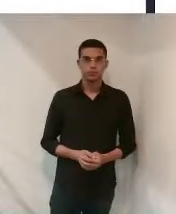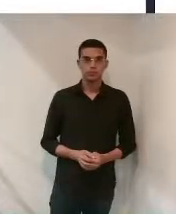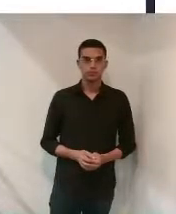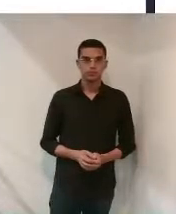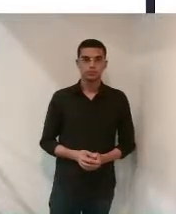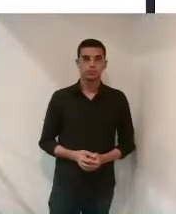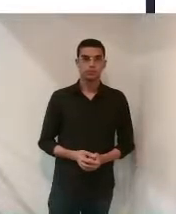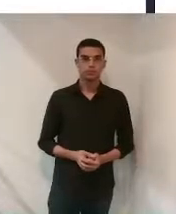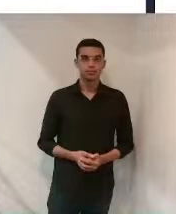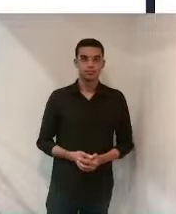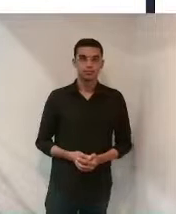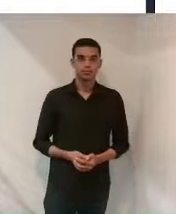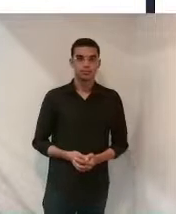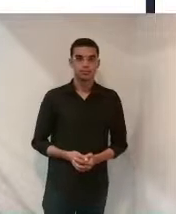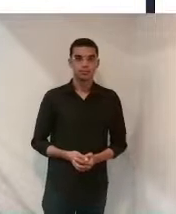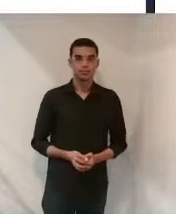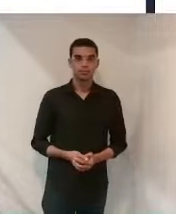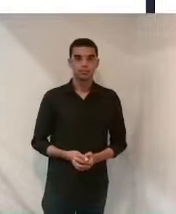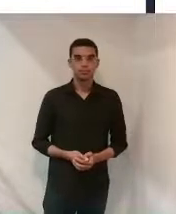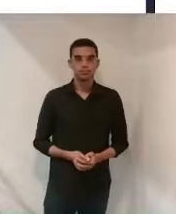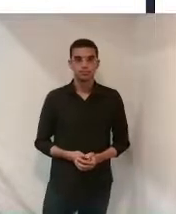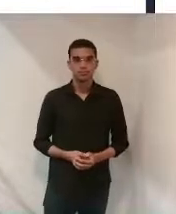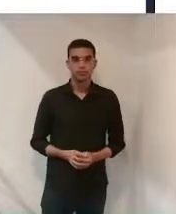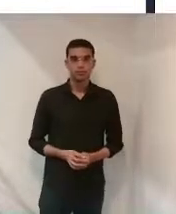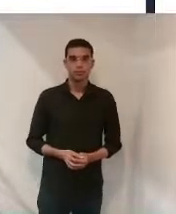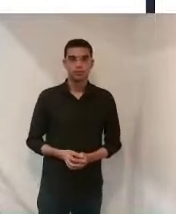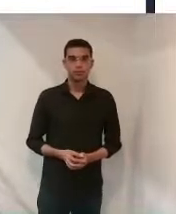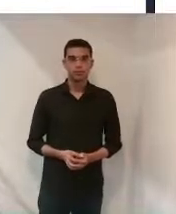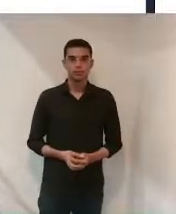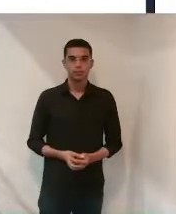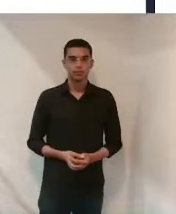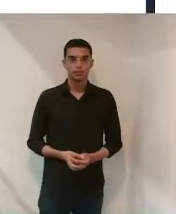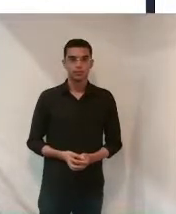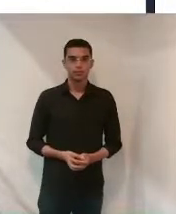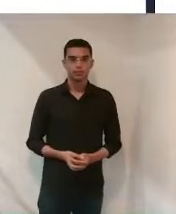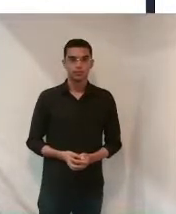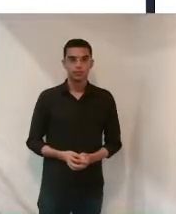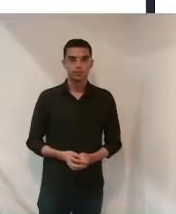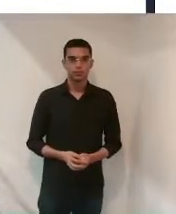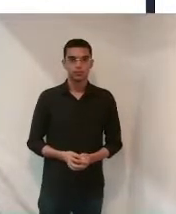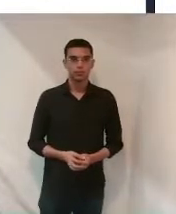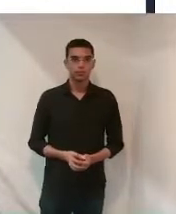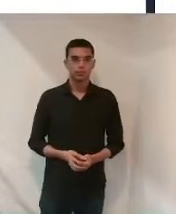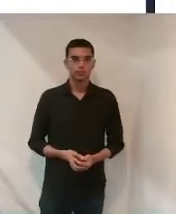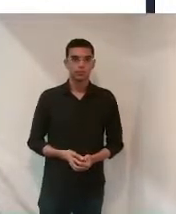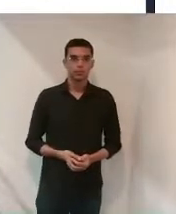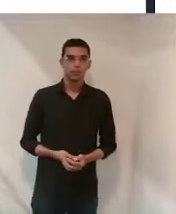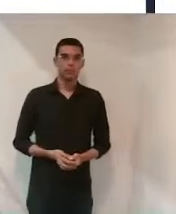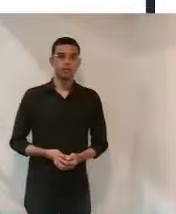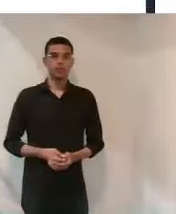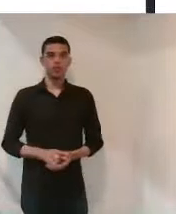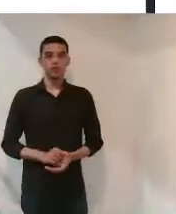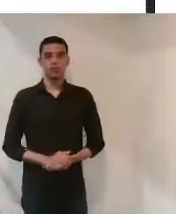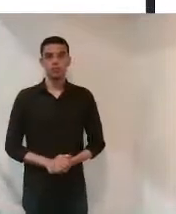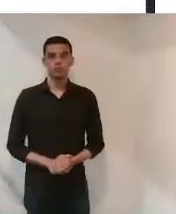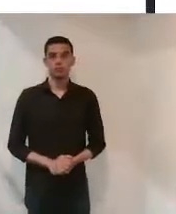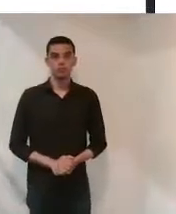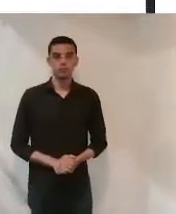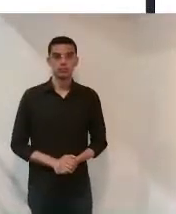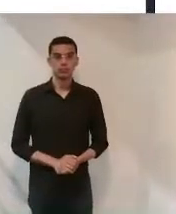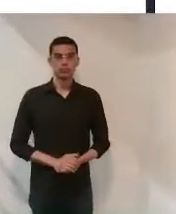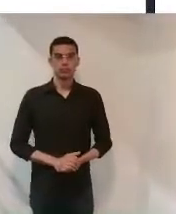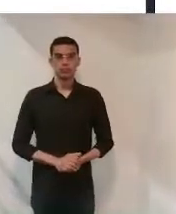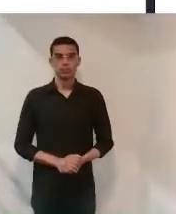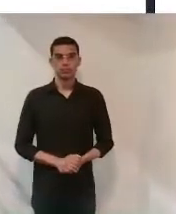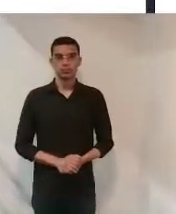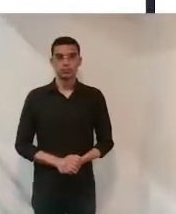gente tem o acordo setorial e termos de compromisso. Ambos são contratos onde o setor empresarial ele firma com o poder